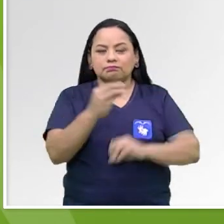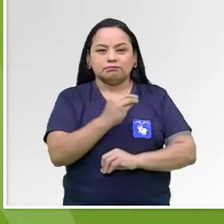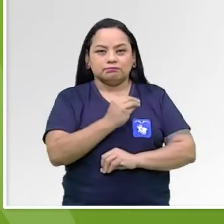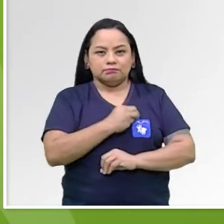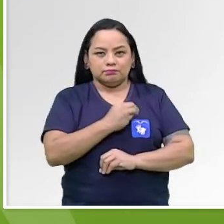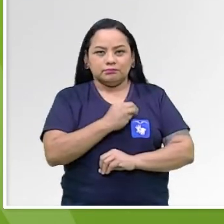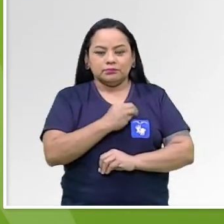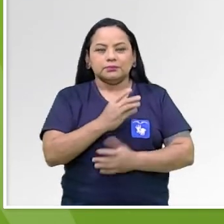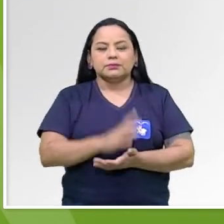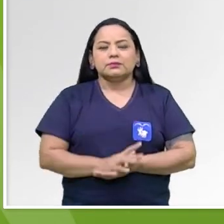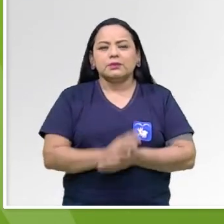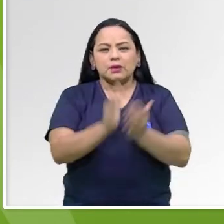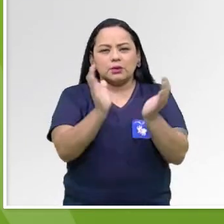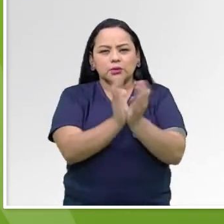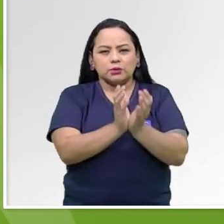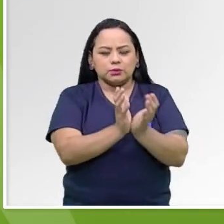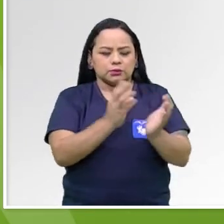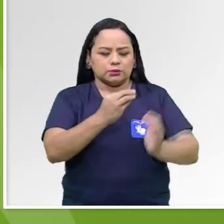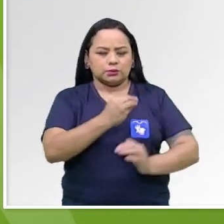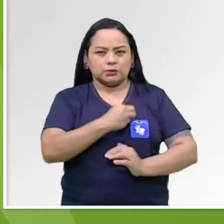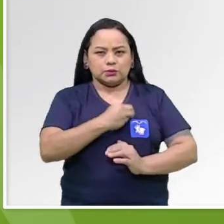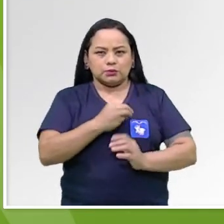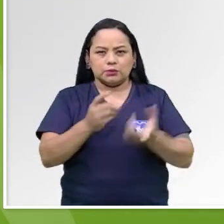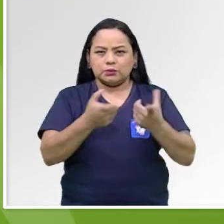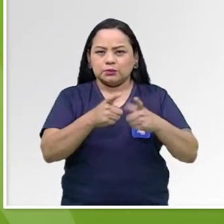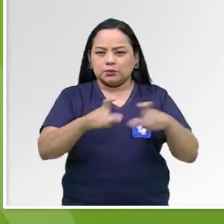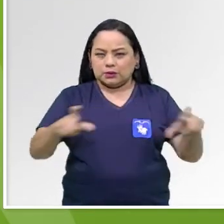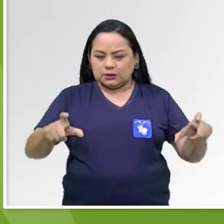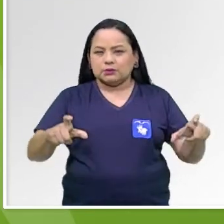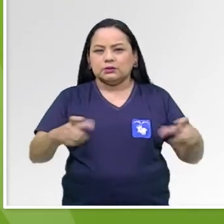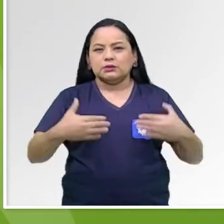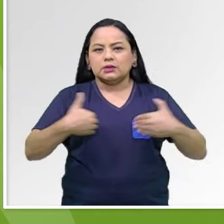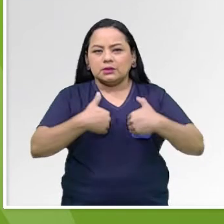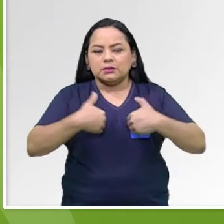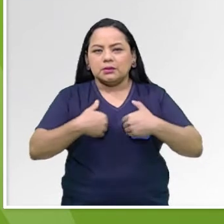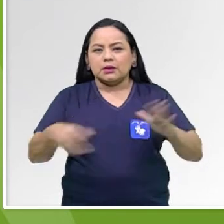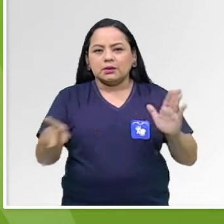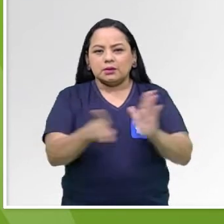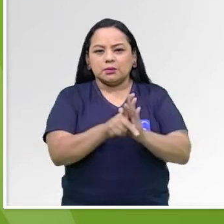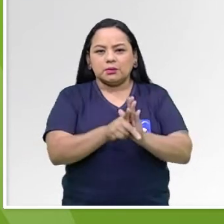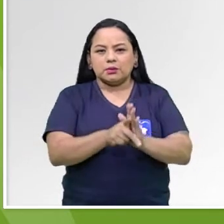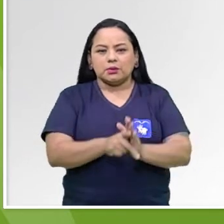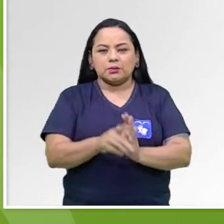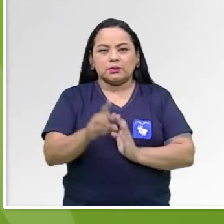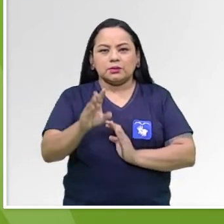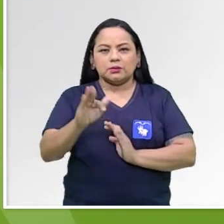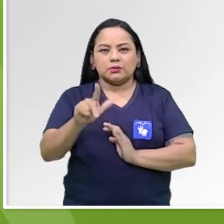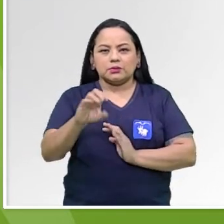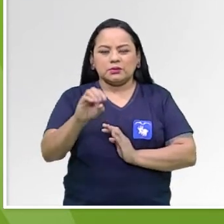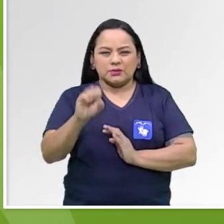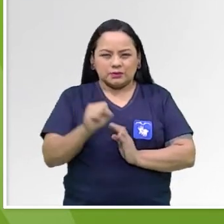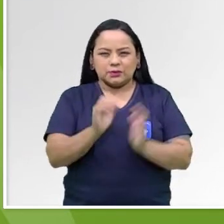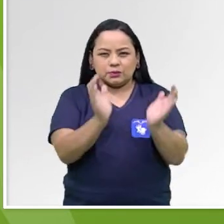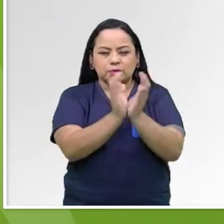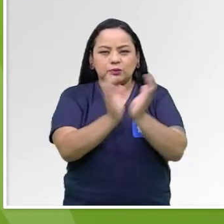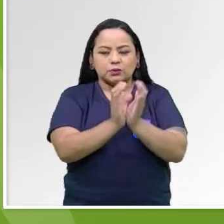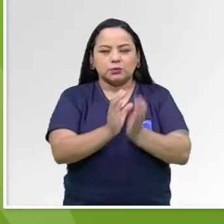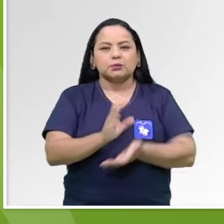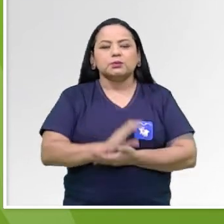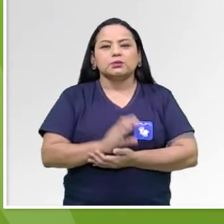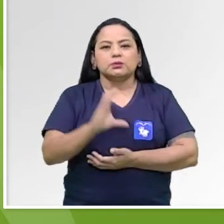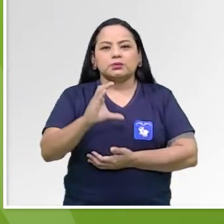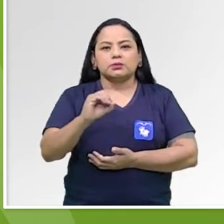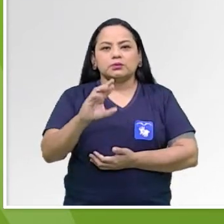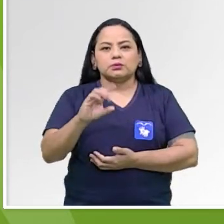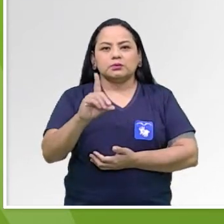mamíferos. Esse grupo que é muito grande de animais, pertence aí ao filo dos cordados, né? E a gente vai ver que eles